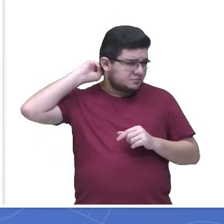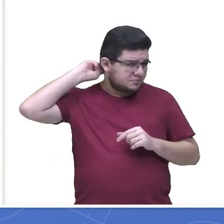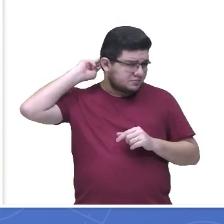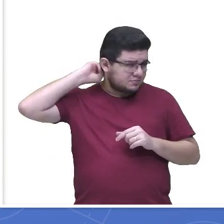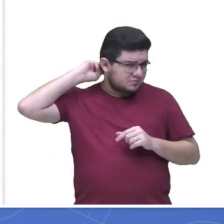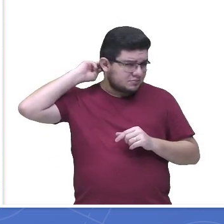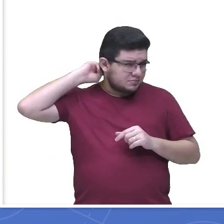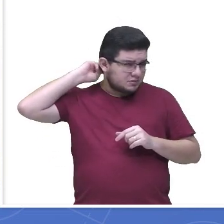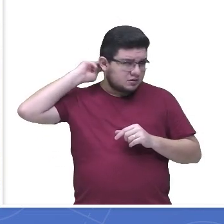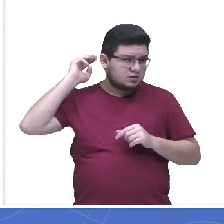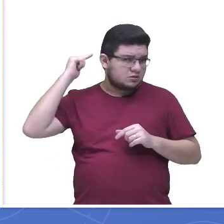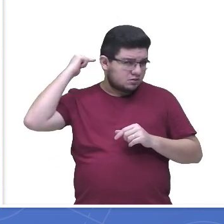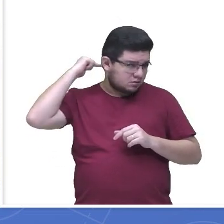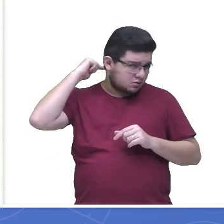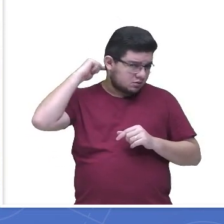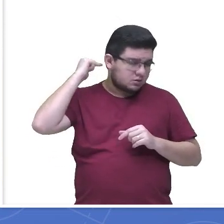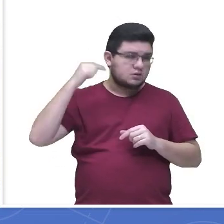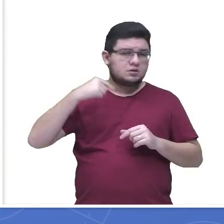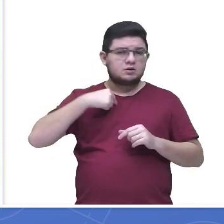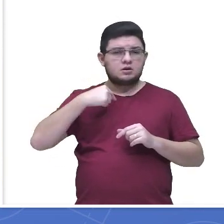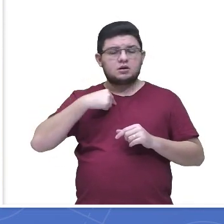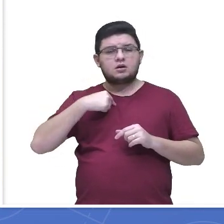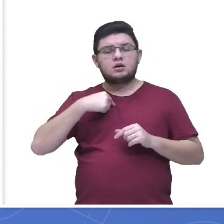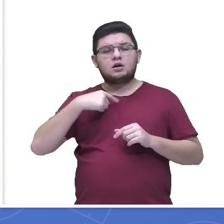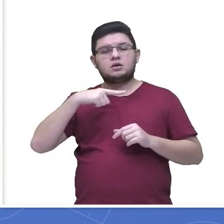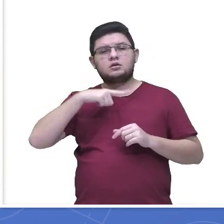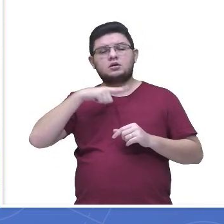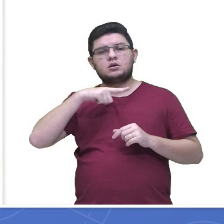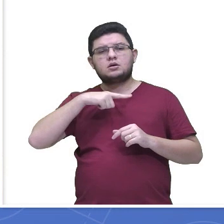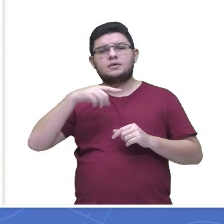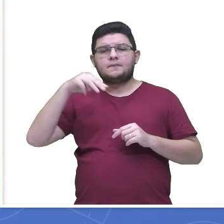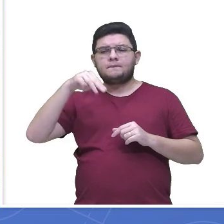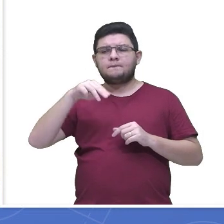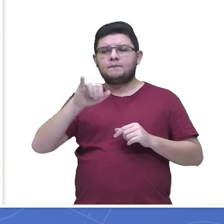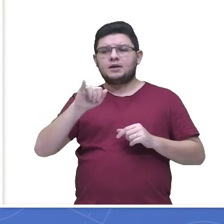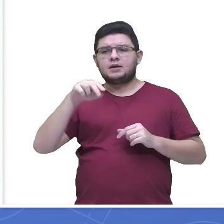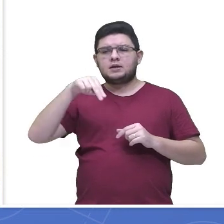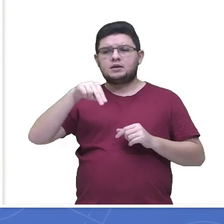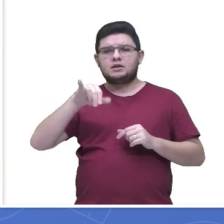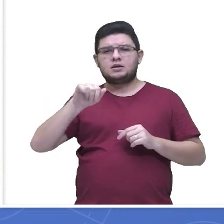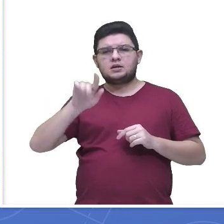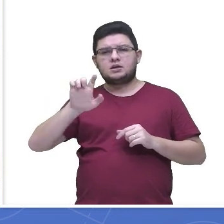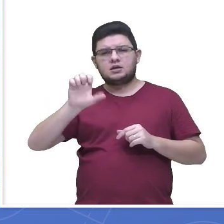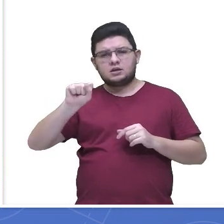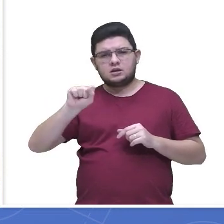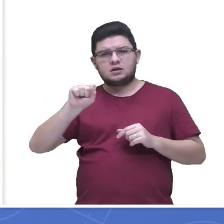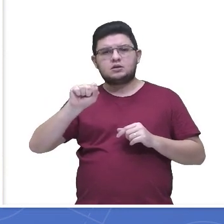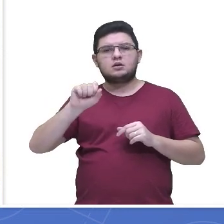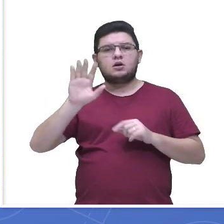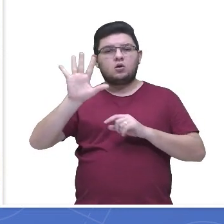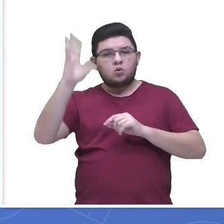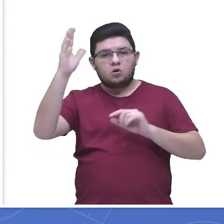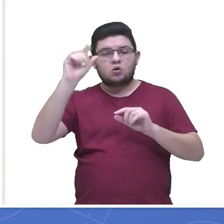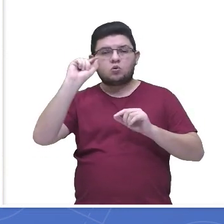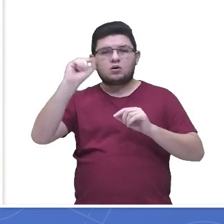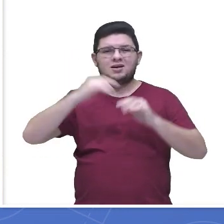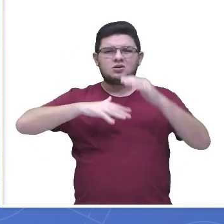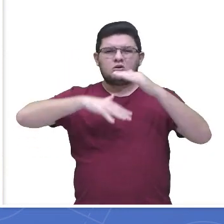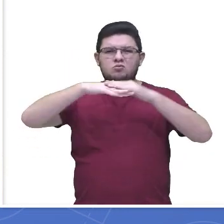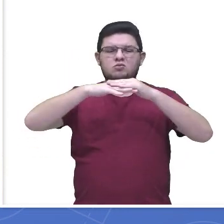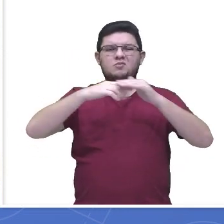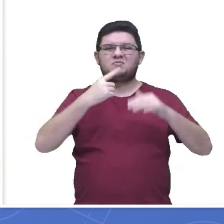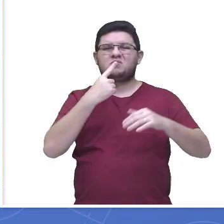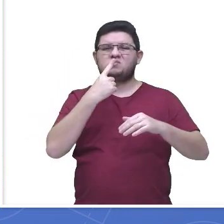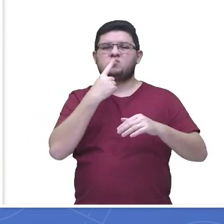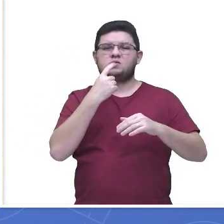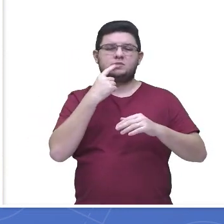nosso encéfalo, certo? E aí o que vai acontecer? Essa bactéria, ela pode infeccionar